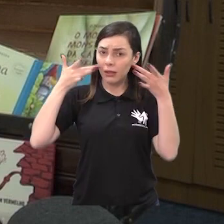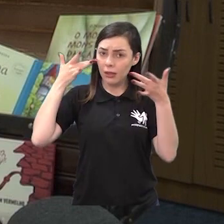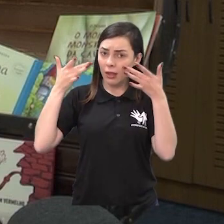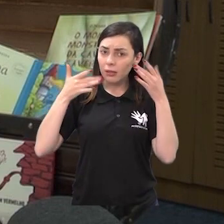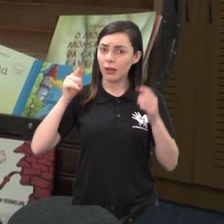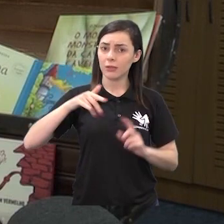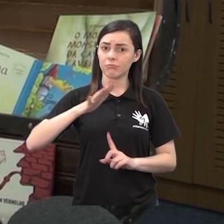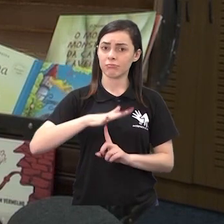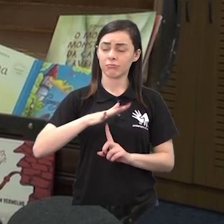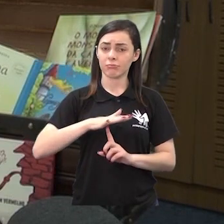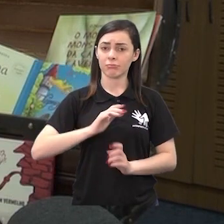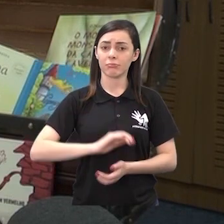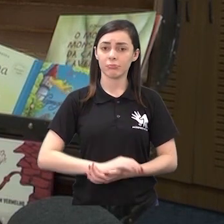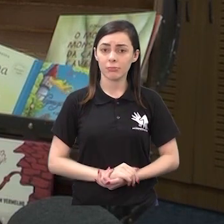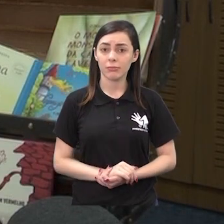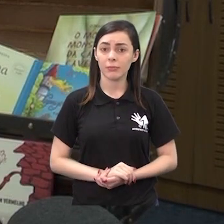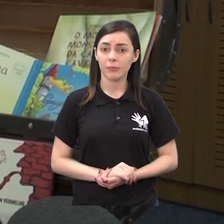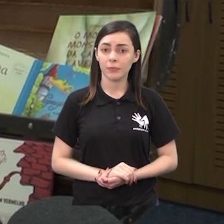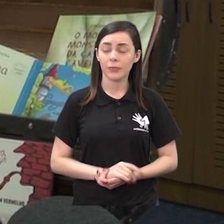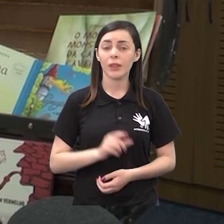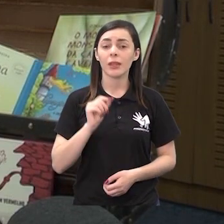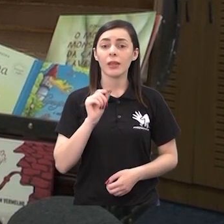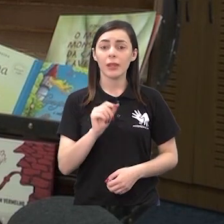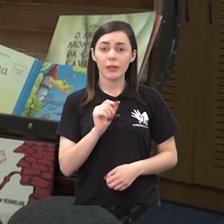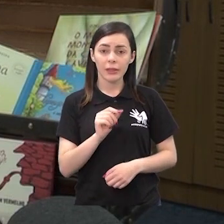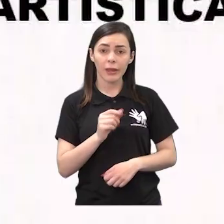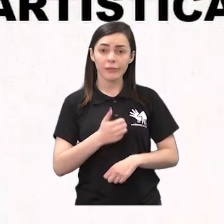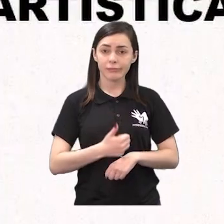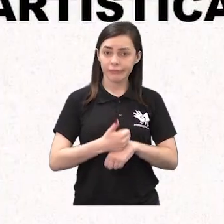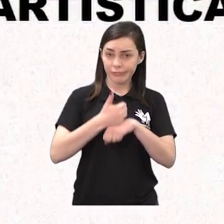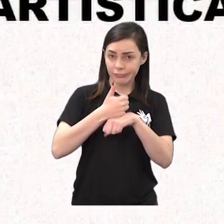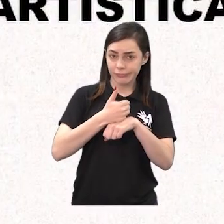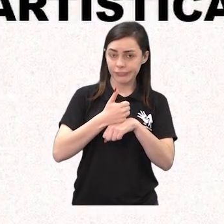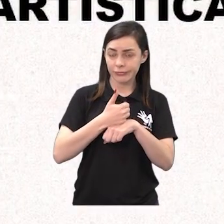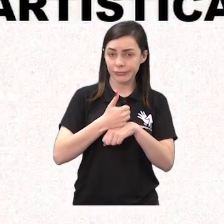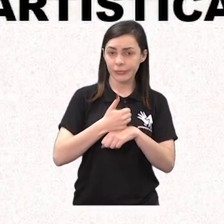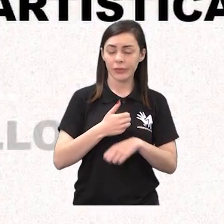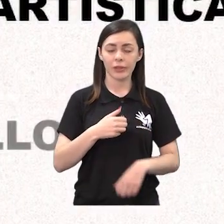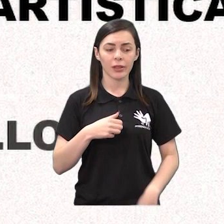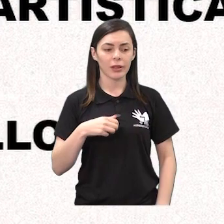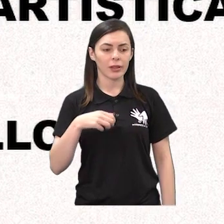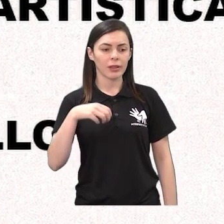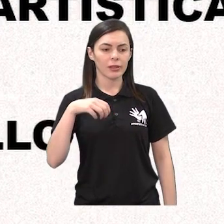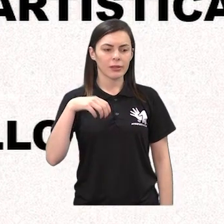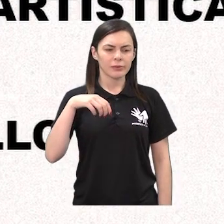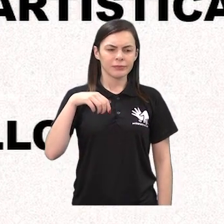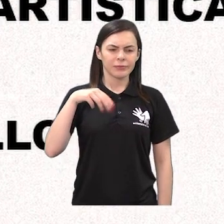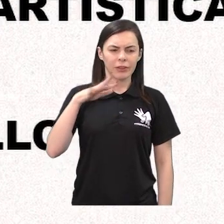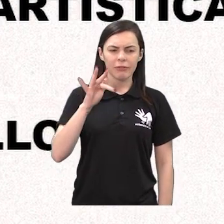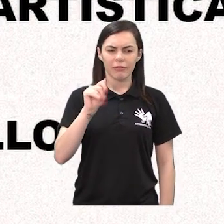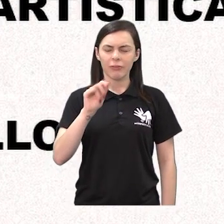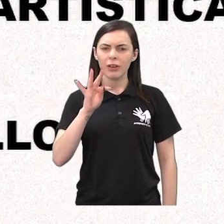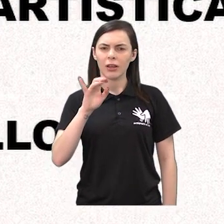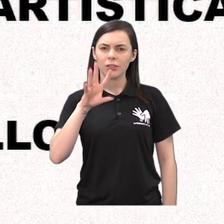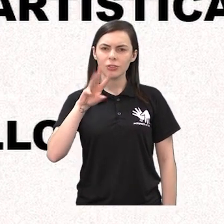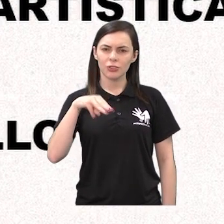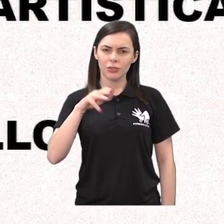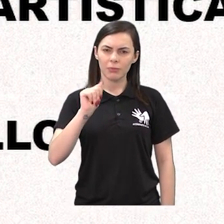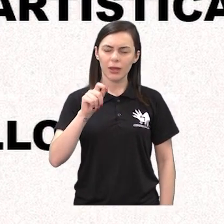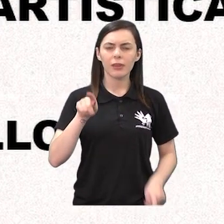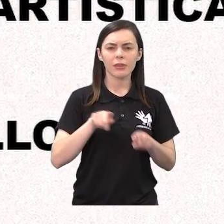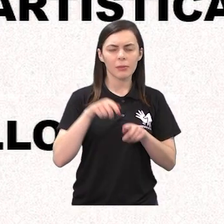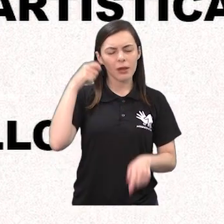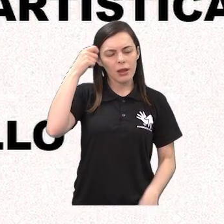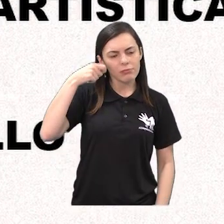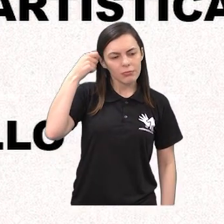principalmente, do nosso Paraná. Então ele foi direção da Fátima Ortiz, que é uma das escritoras do texto, o ator também ganhou